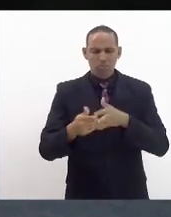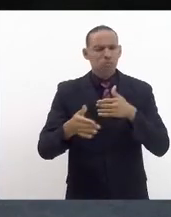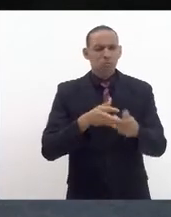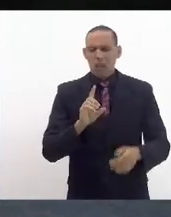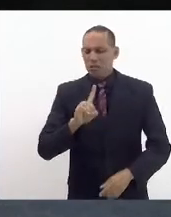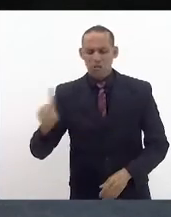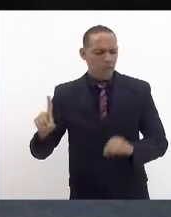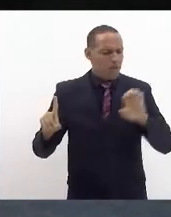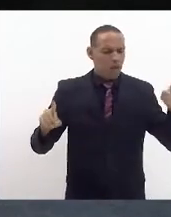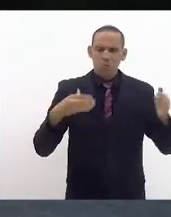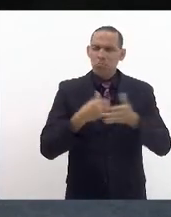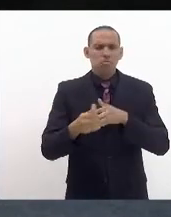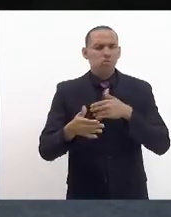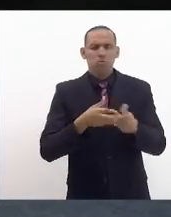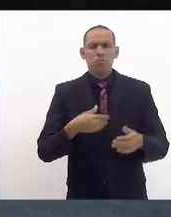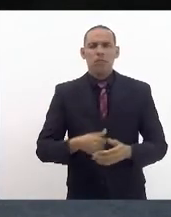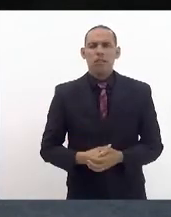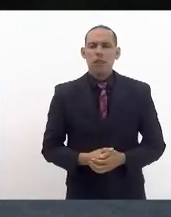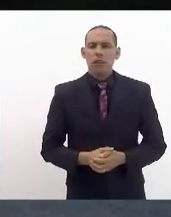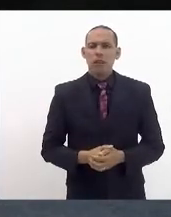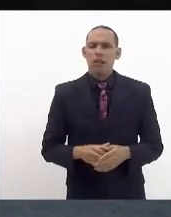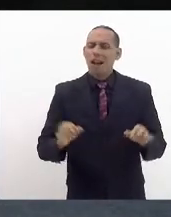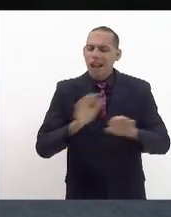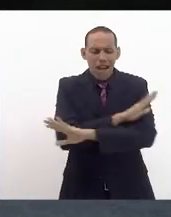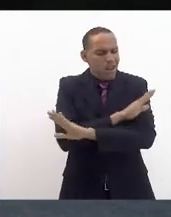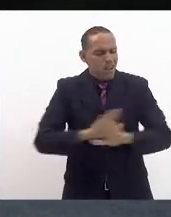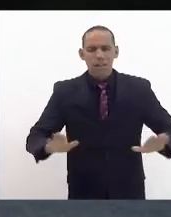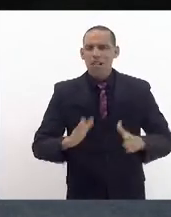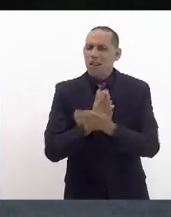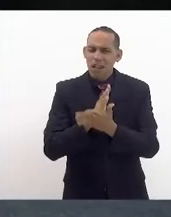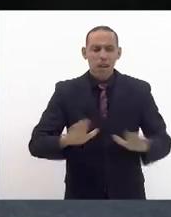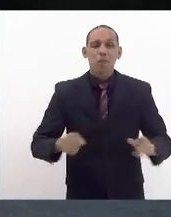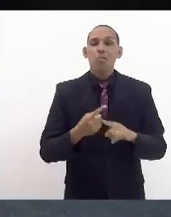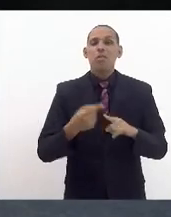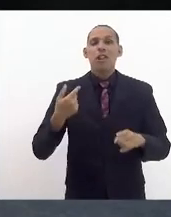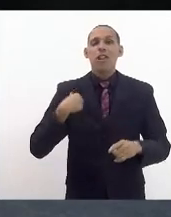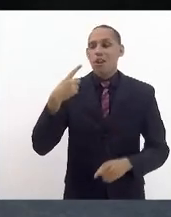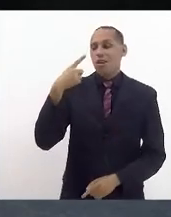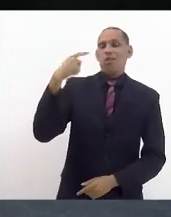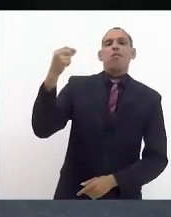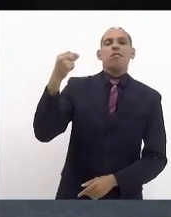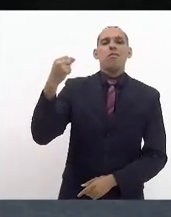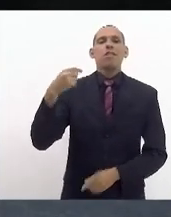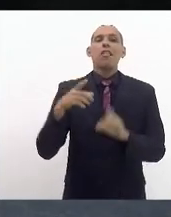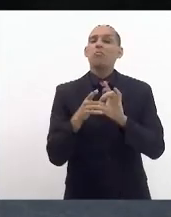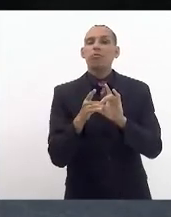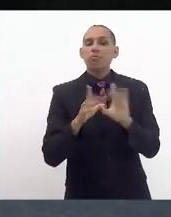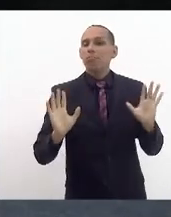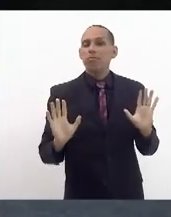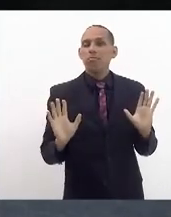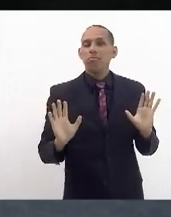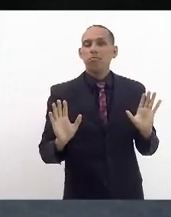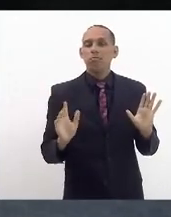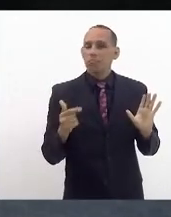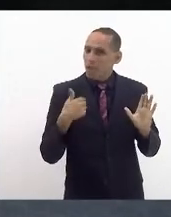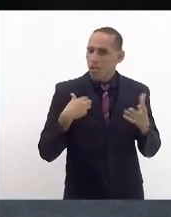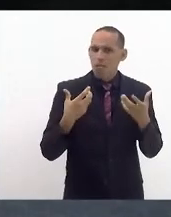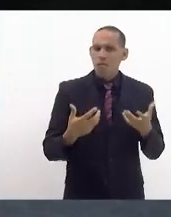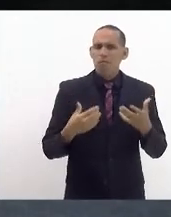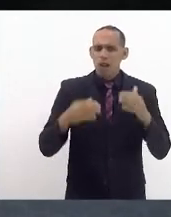direita ou de esquerda, que isso acabe, porque eu fui eleita da forma mais democrática possível e eu quero